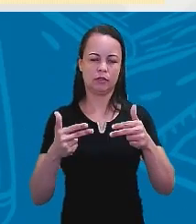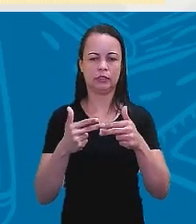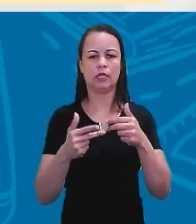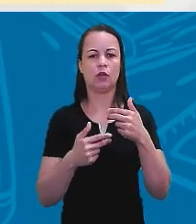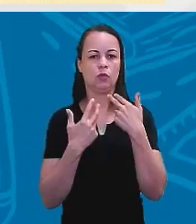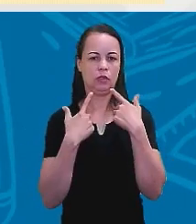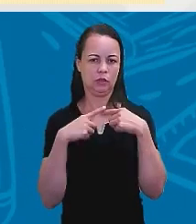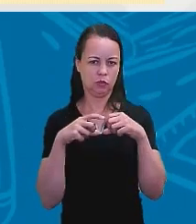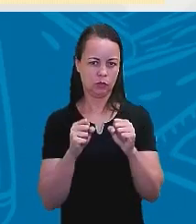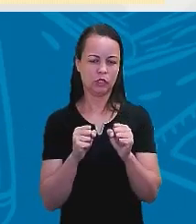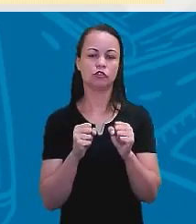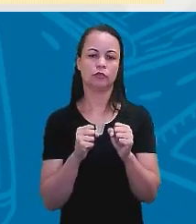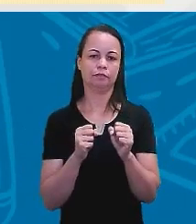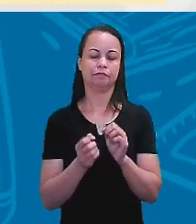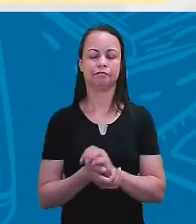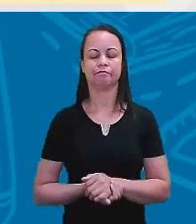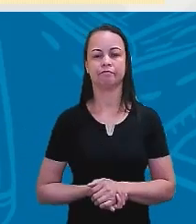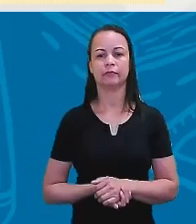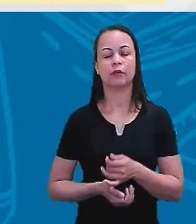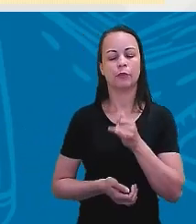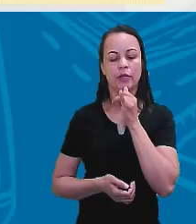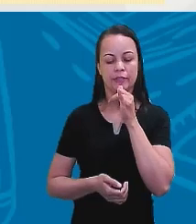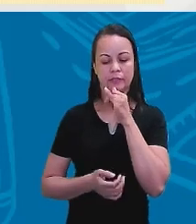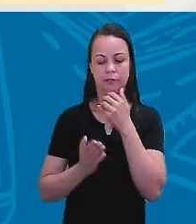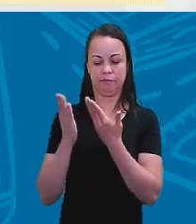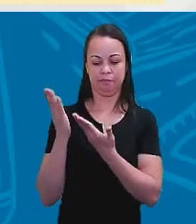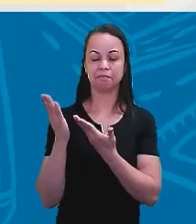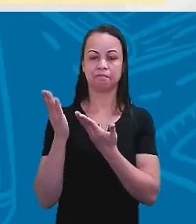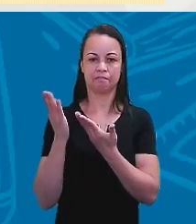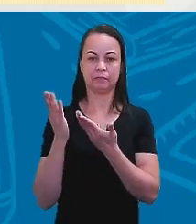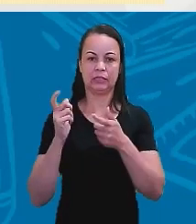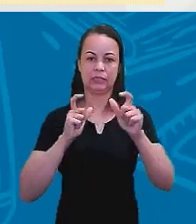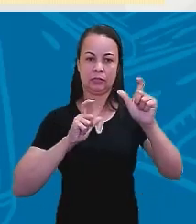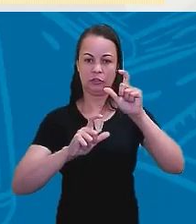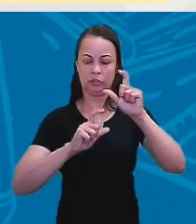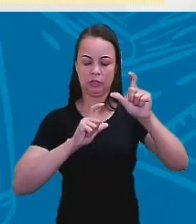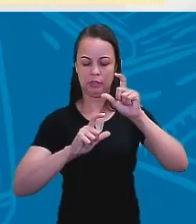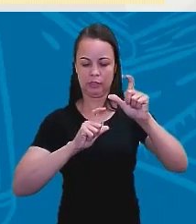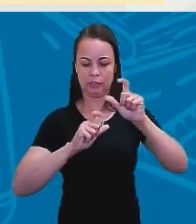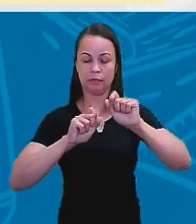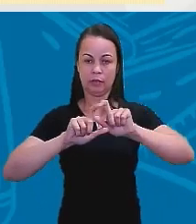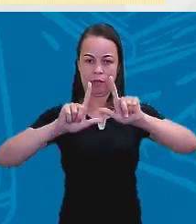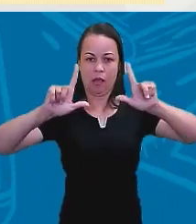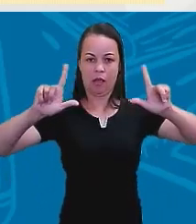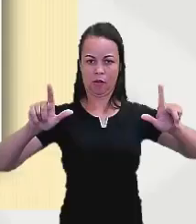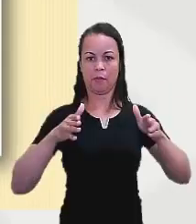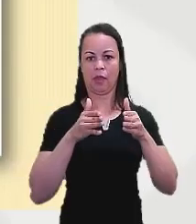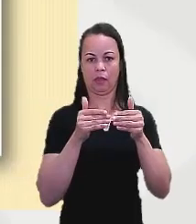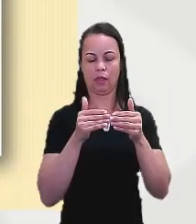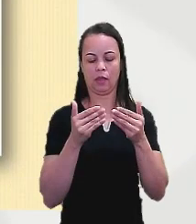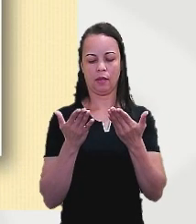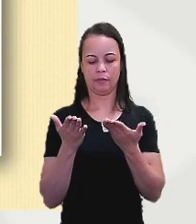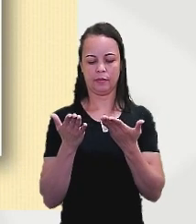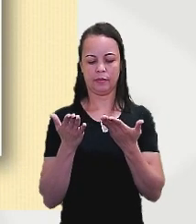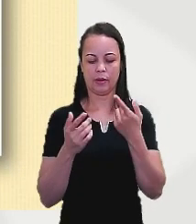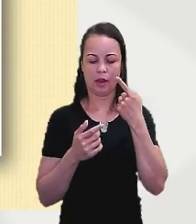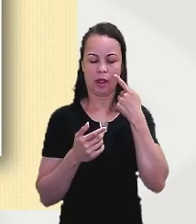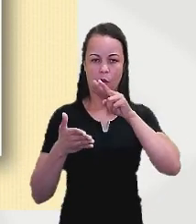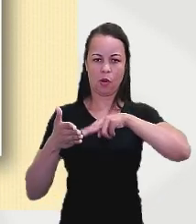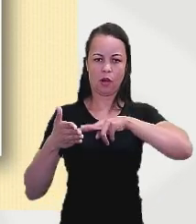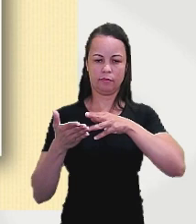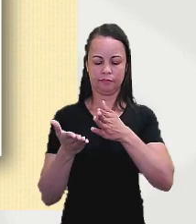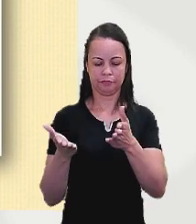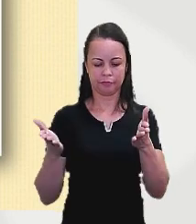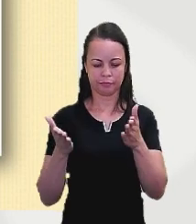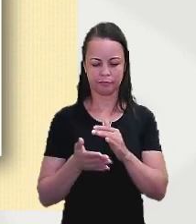tá bom? Por exemplo, aqui nessa tirinha, né? Eu vou pedir para ampliar um pouquinho para a gente ver essa tirinha aqui, para eu ler para